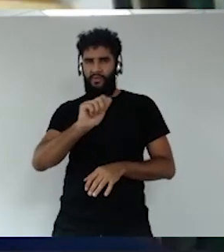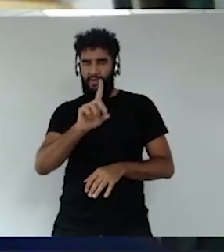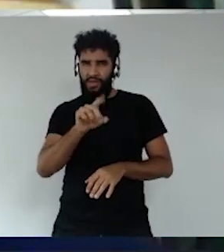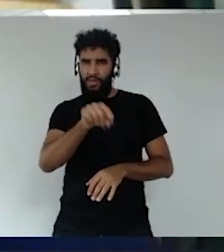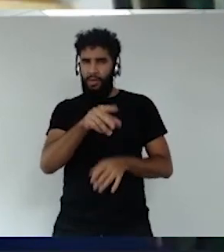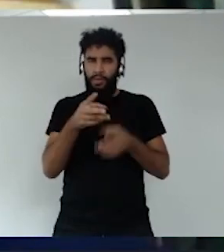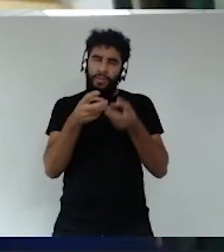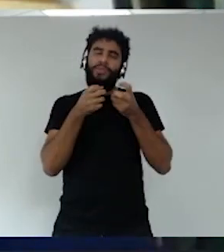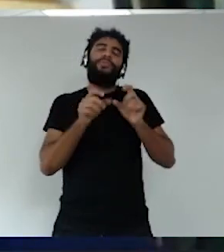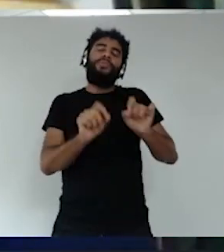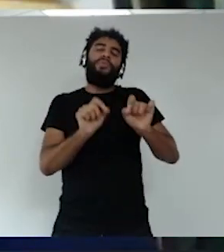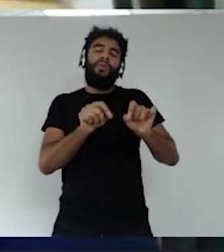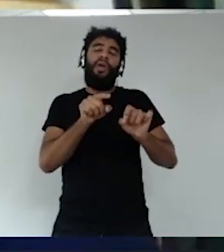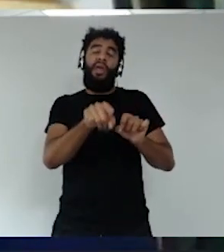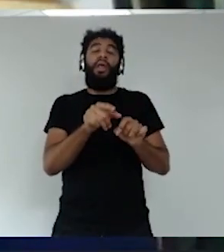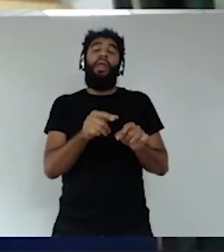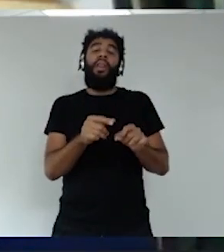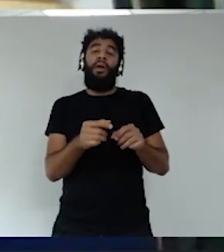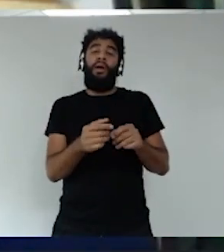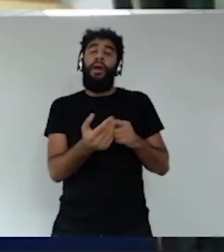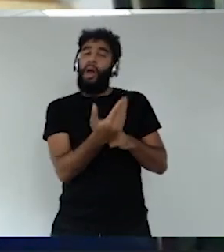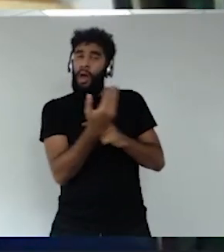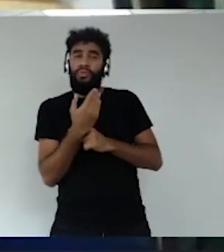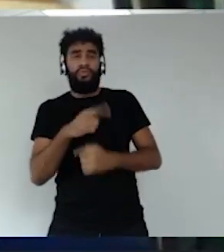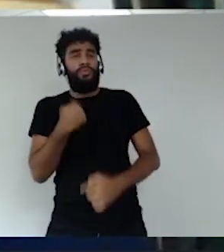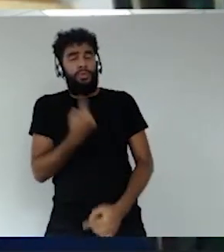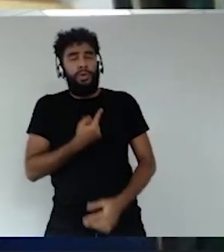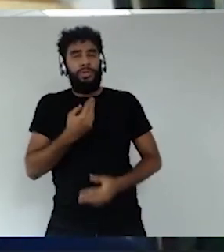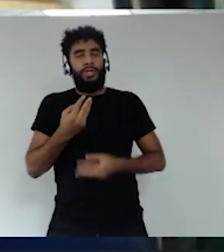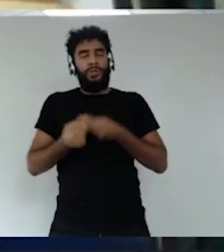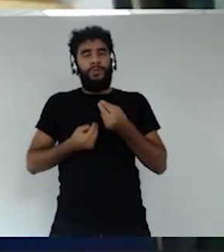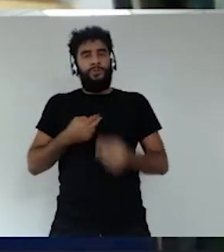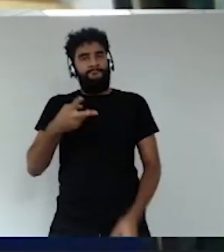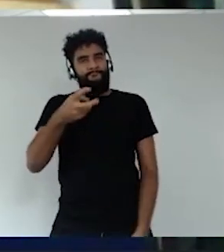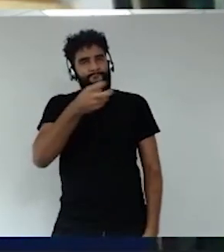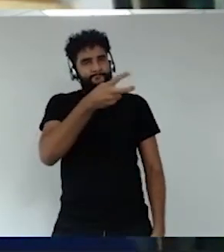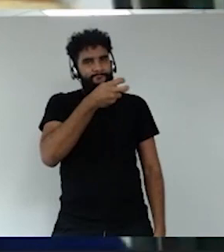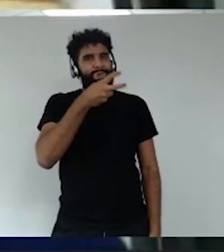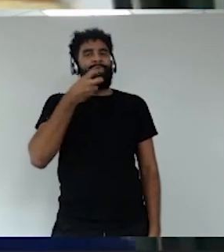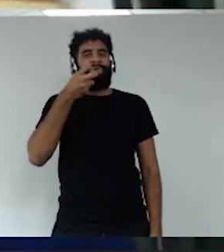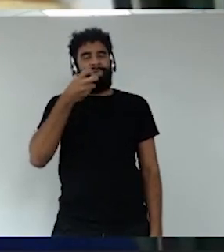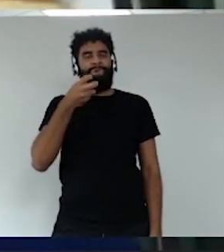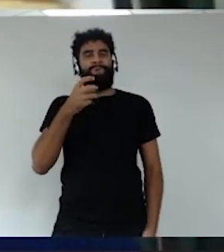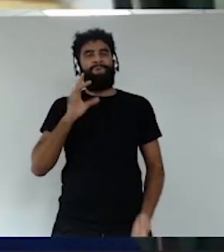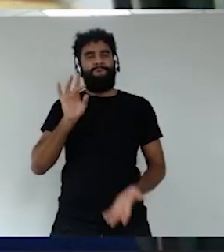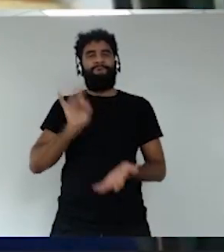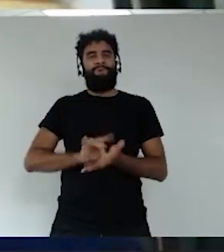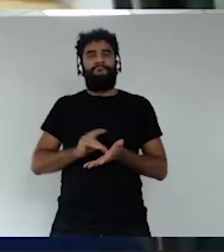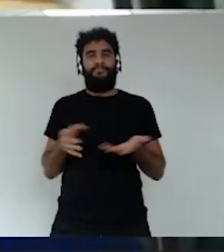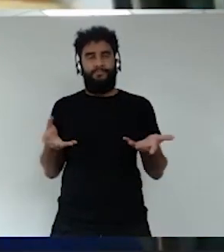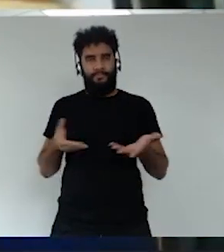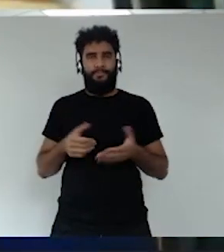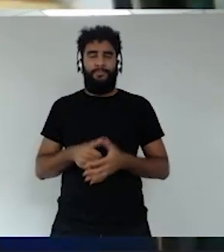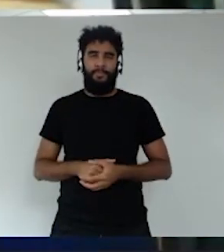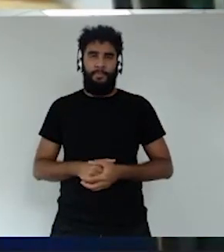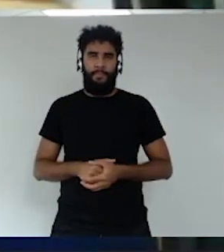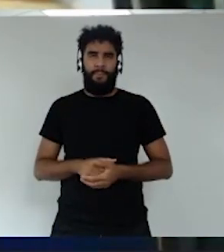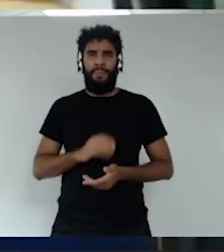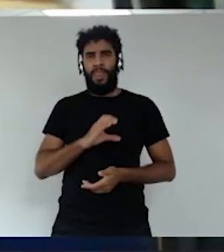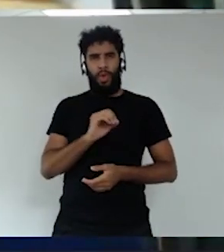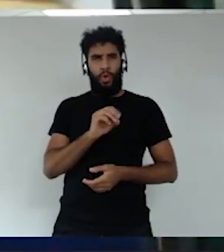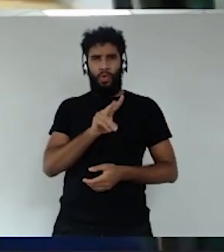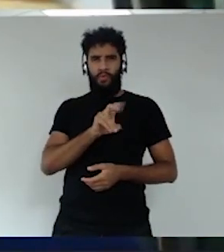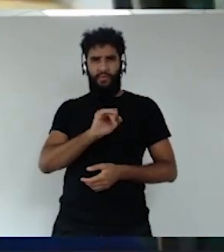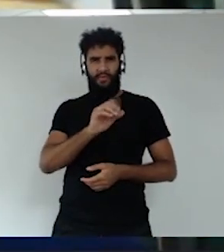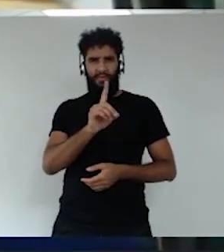observado, contribui para que se antecipe a percepção dessa realidade. A Covid, por incrível que pareça,